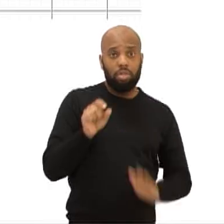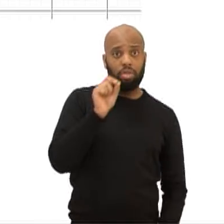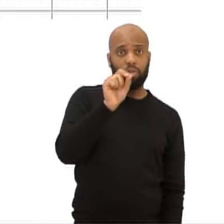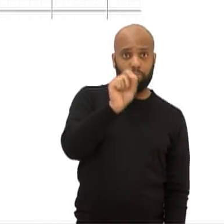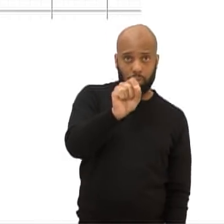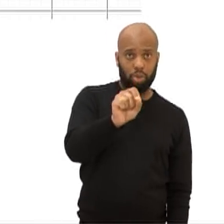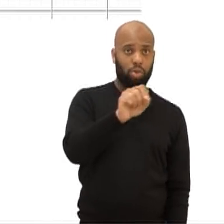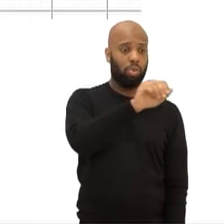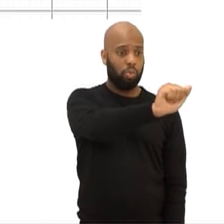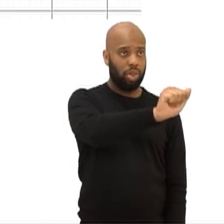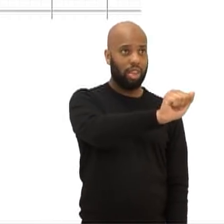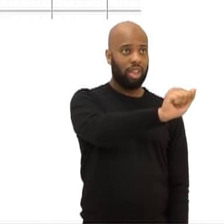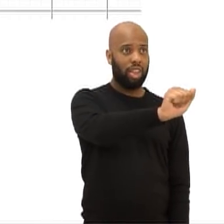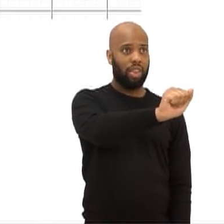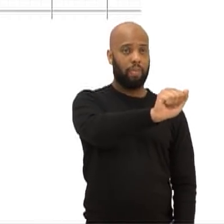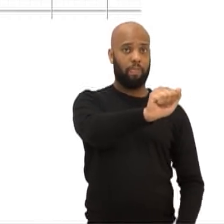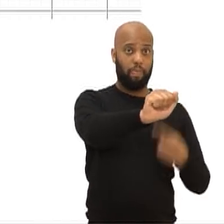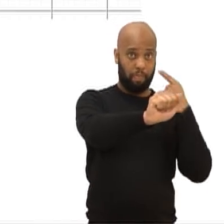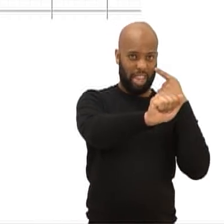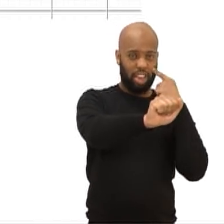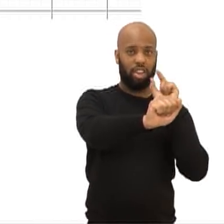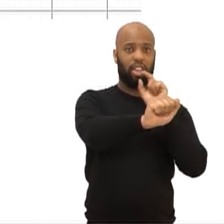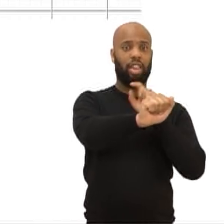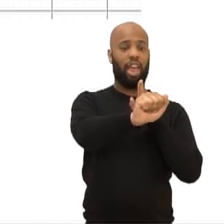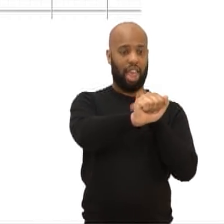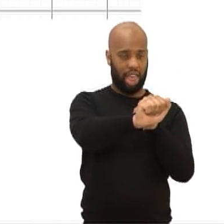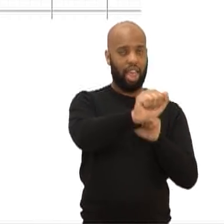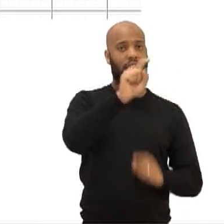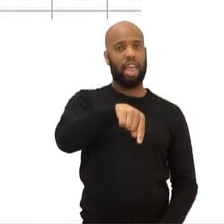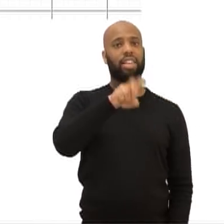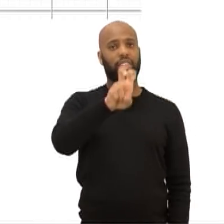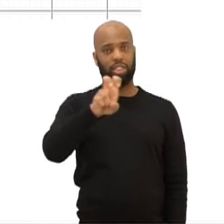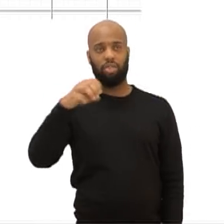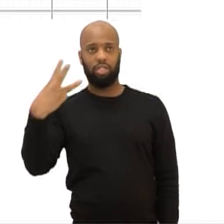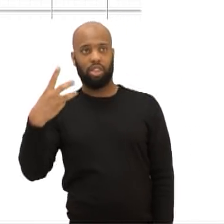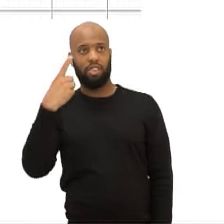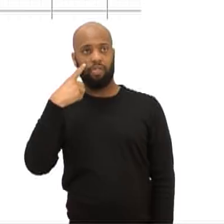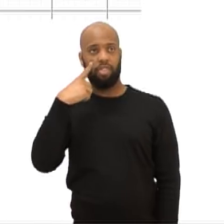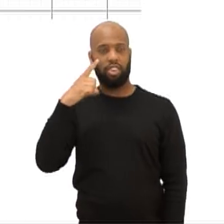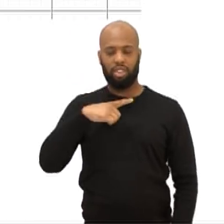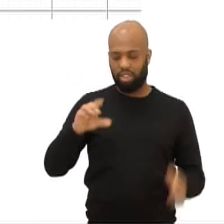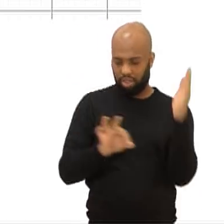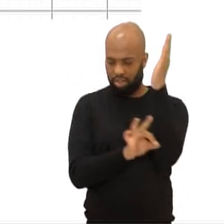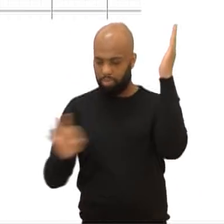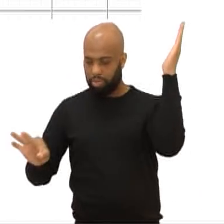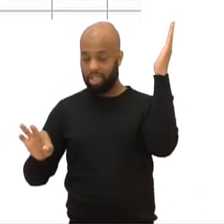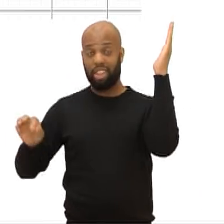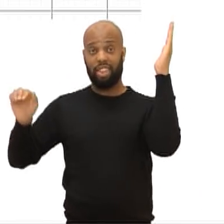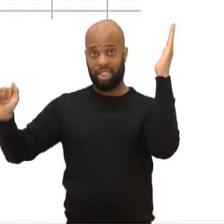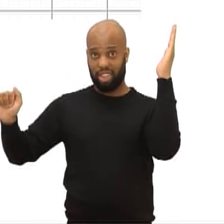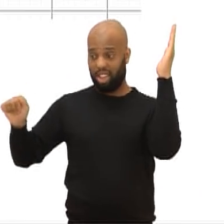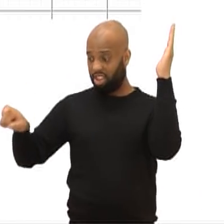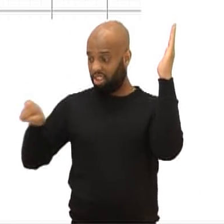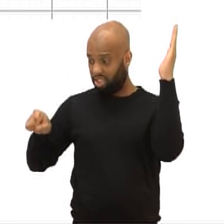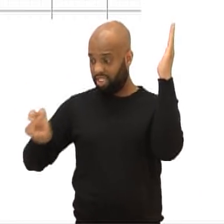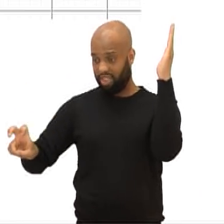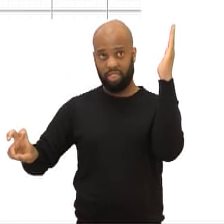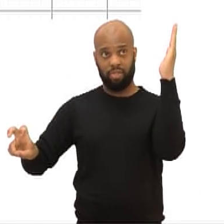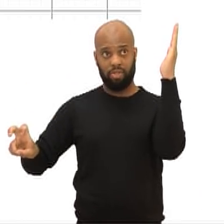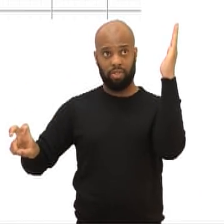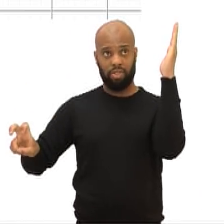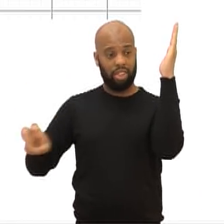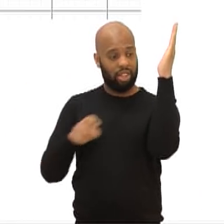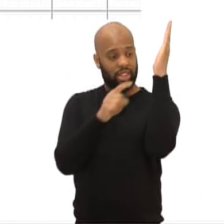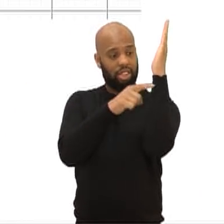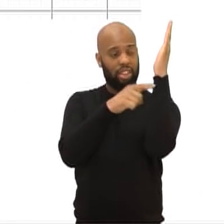A, 5 e 3? Então, A, 5 e 3, ó, A no eixo X, 5, e